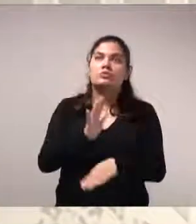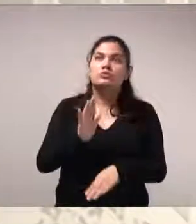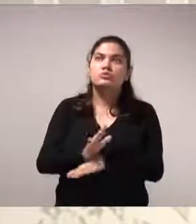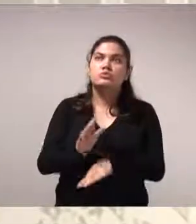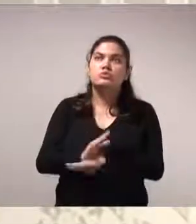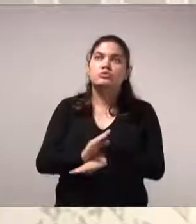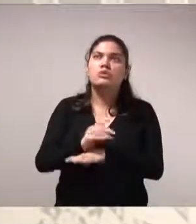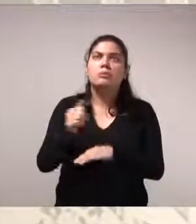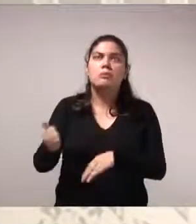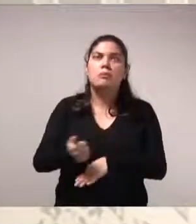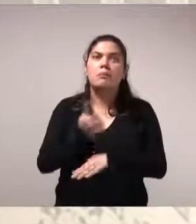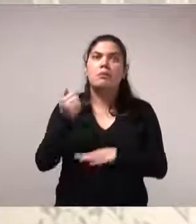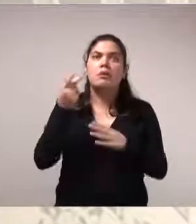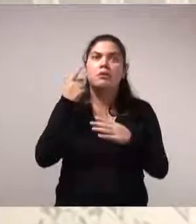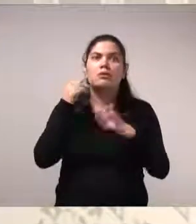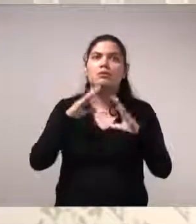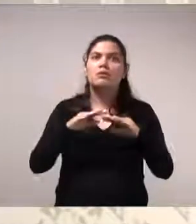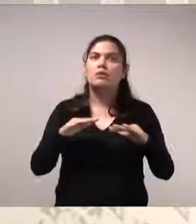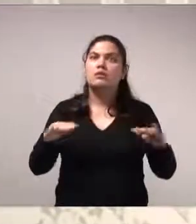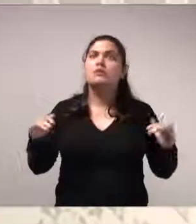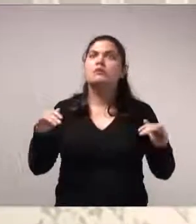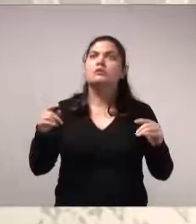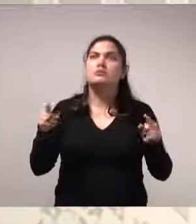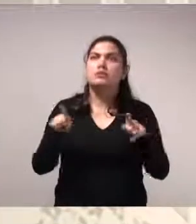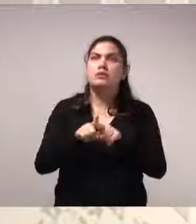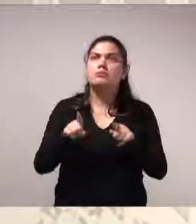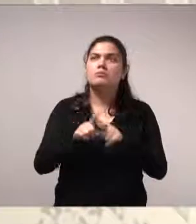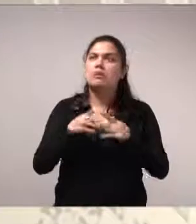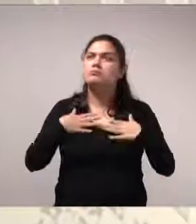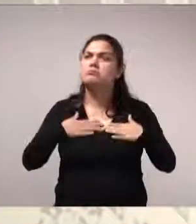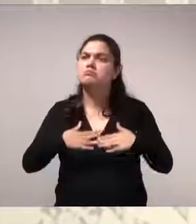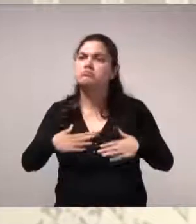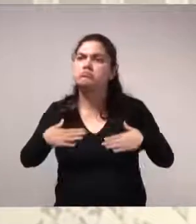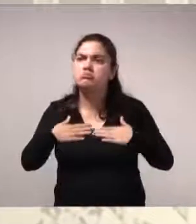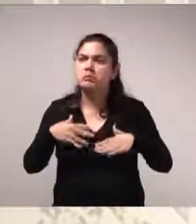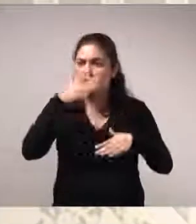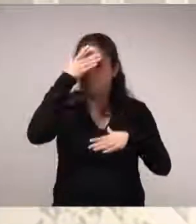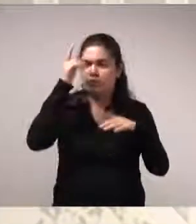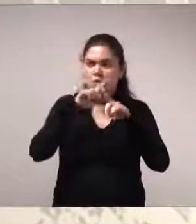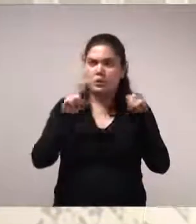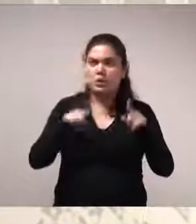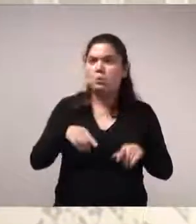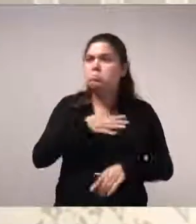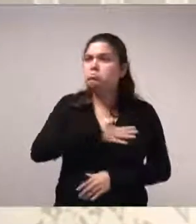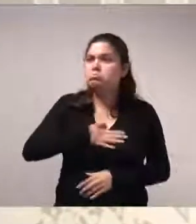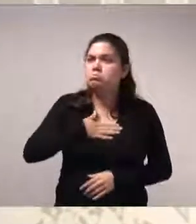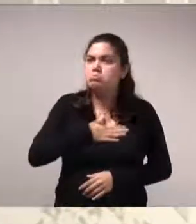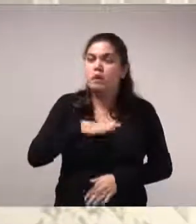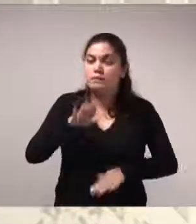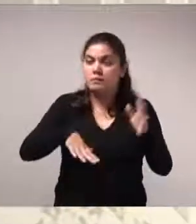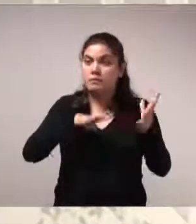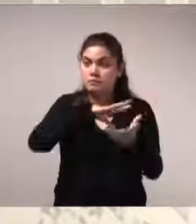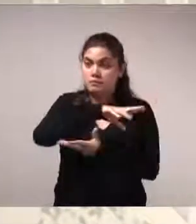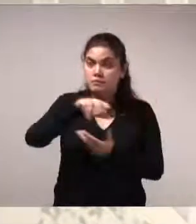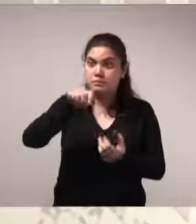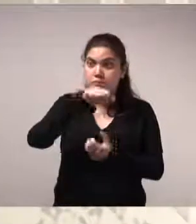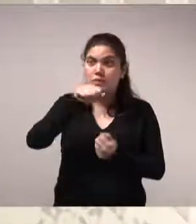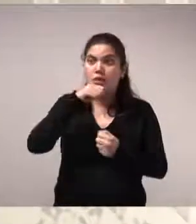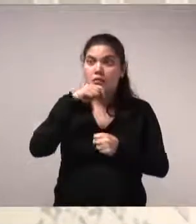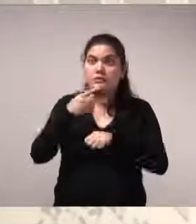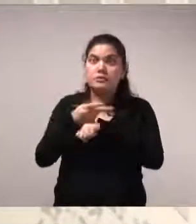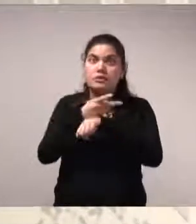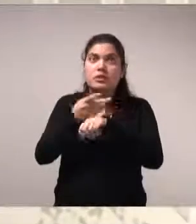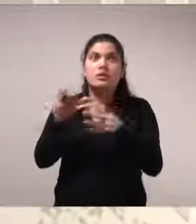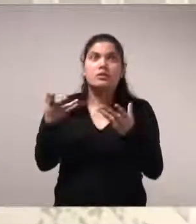escritórios e gera um espaço de jardim adequado e agradável para os funcionários. Então, muitas vezes, ser sustentável é buscar a